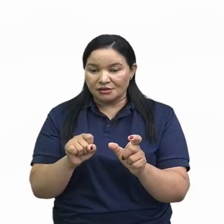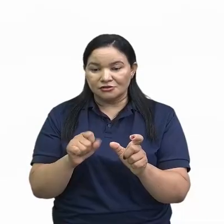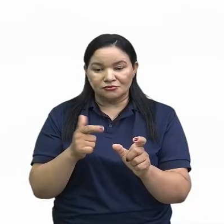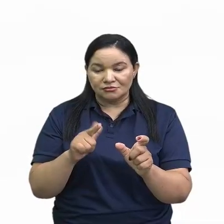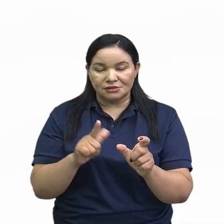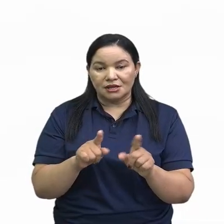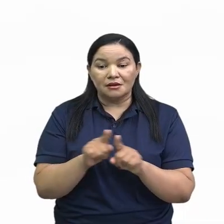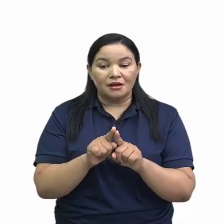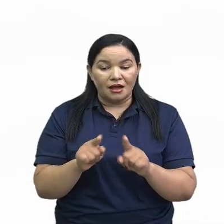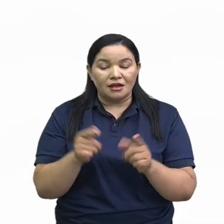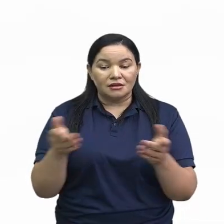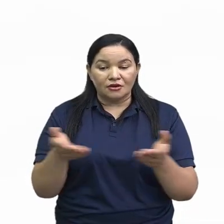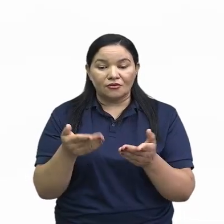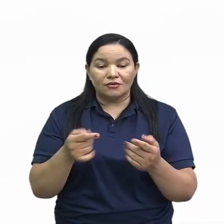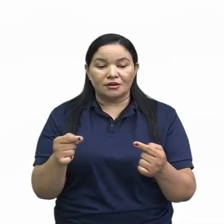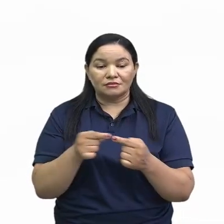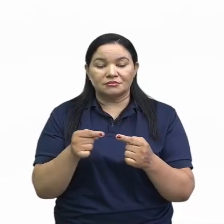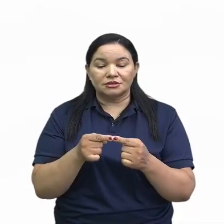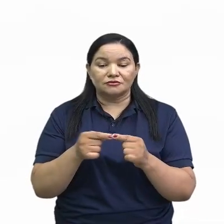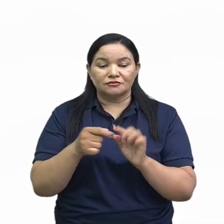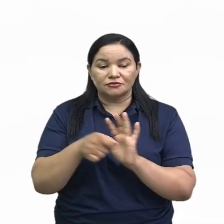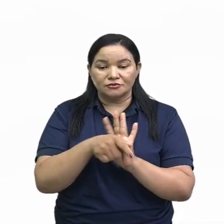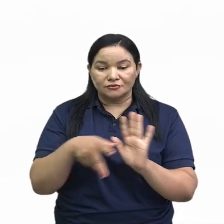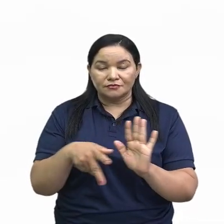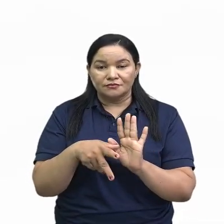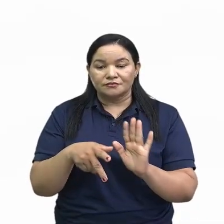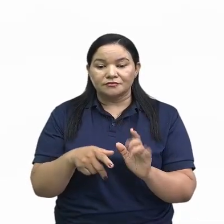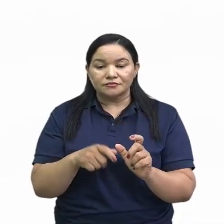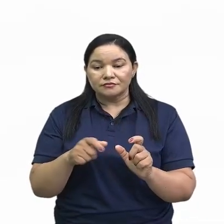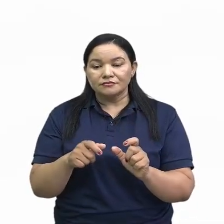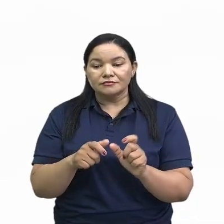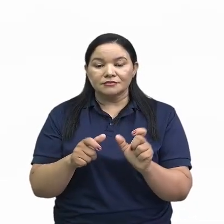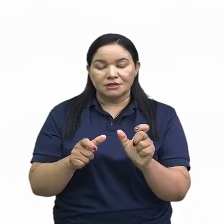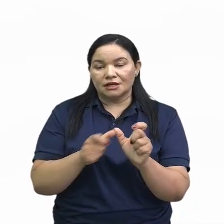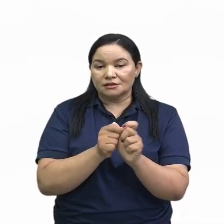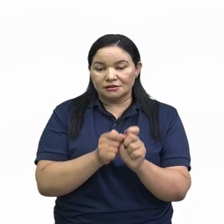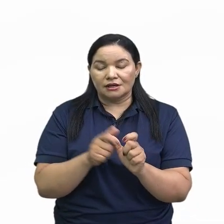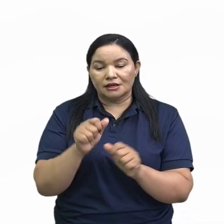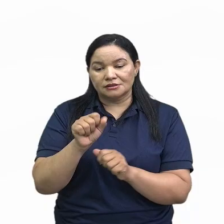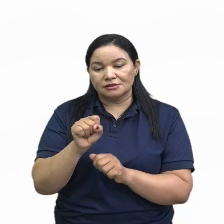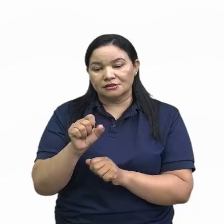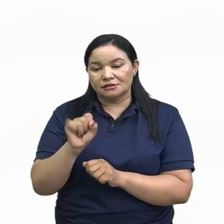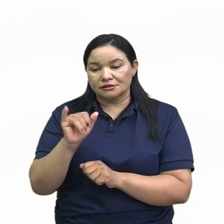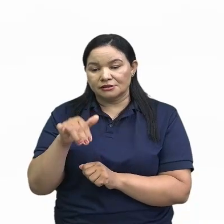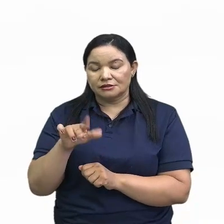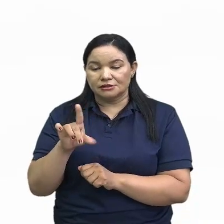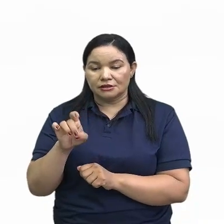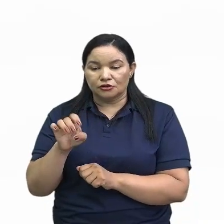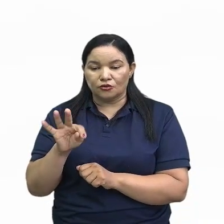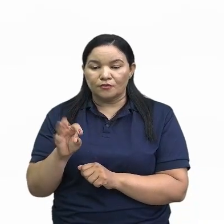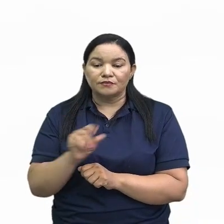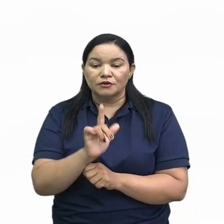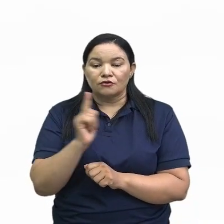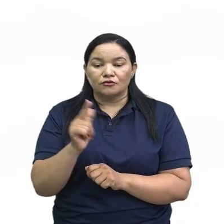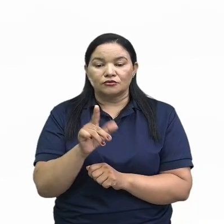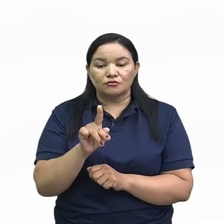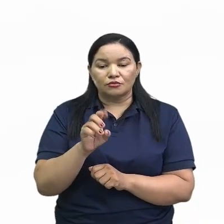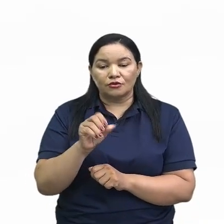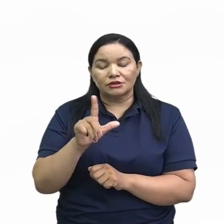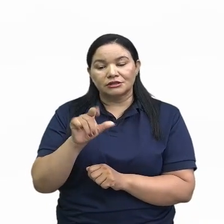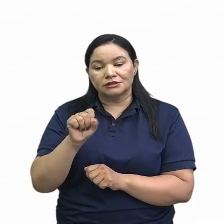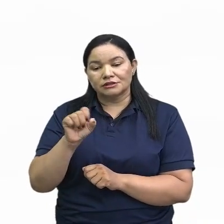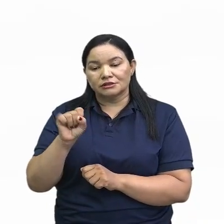temos exatamente a figura de linguagem denominada assíndeto. E polissíndeto, pessoal?